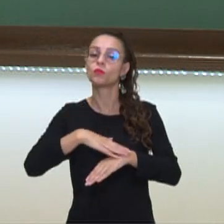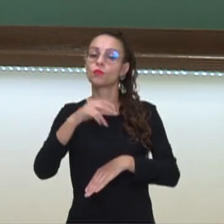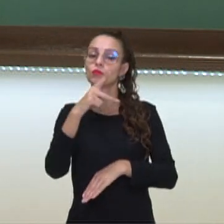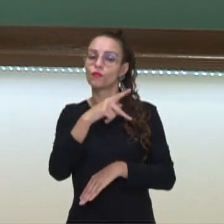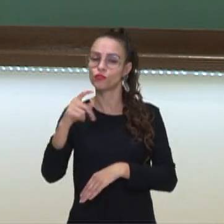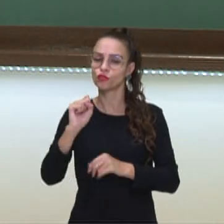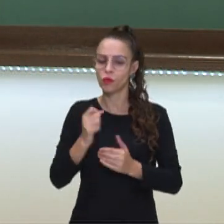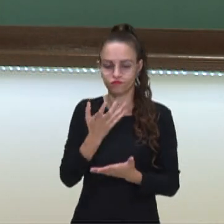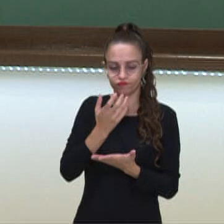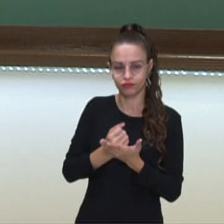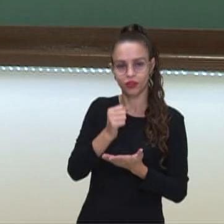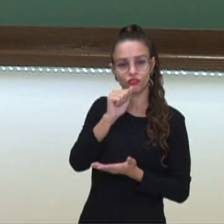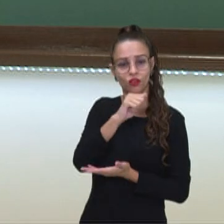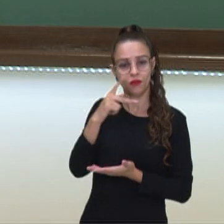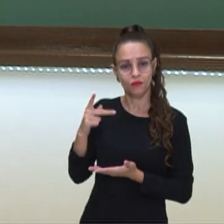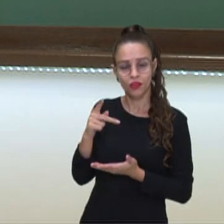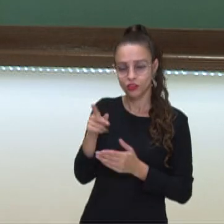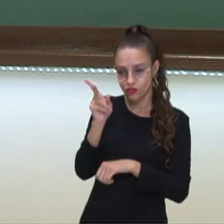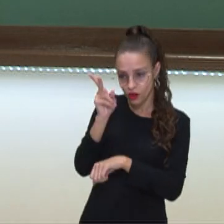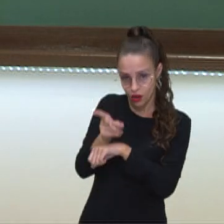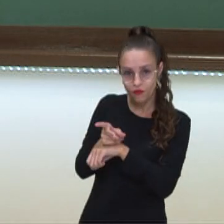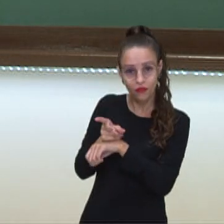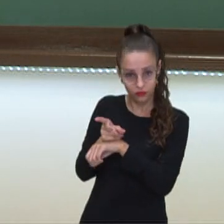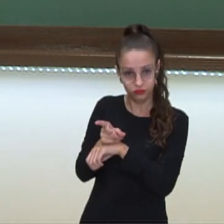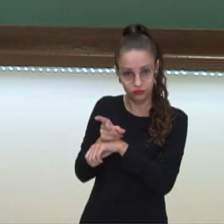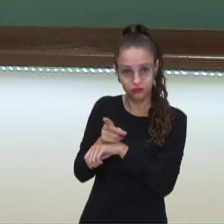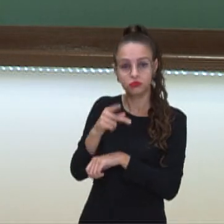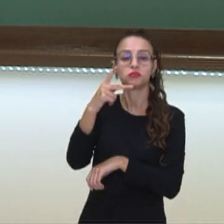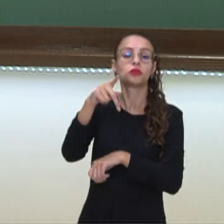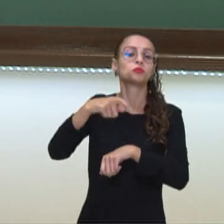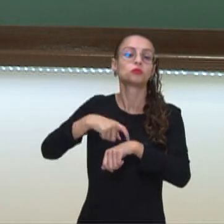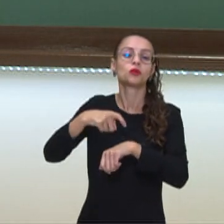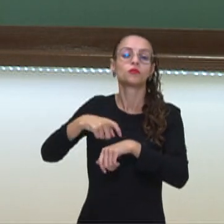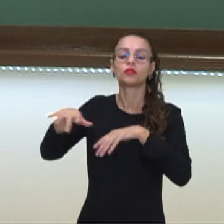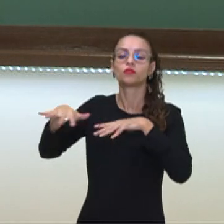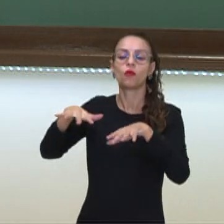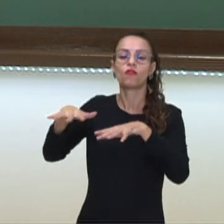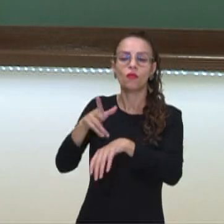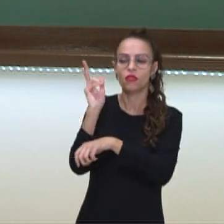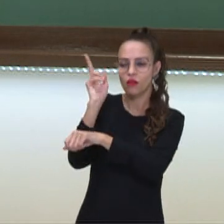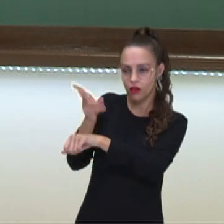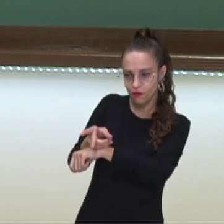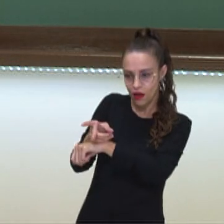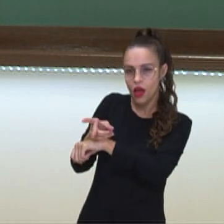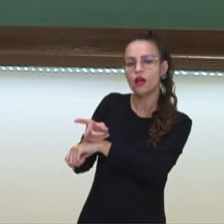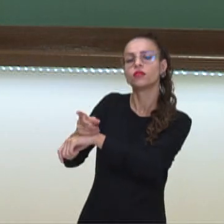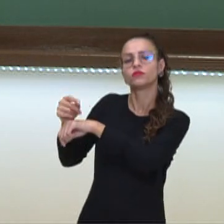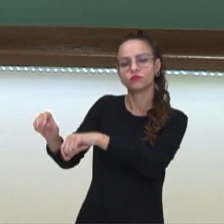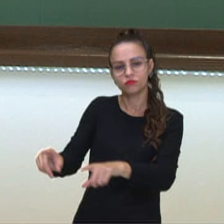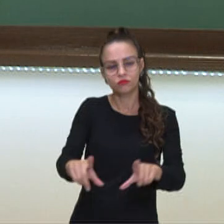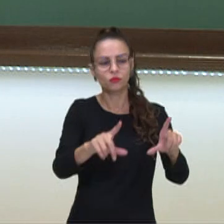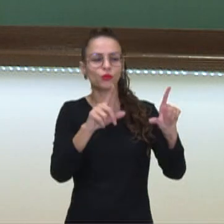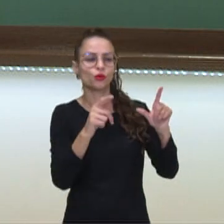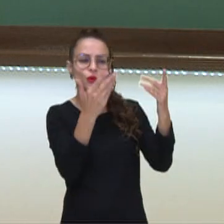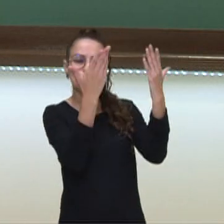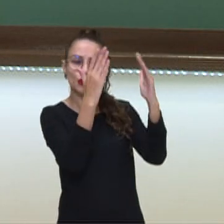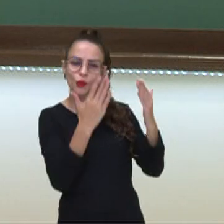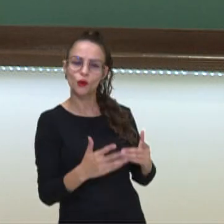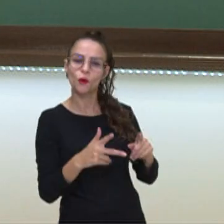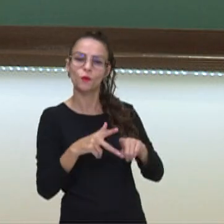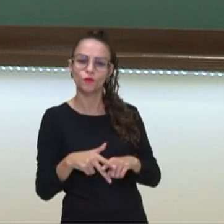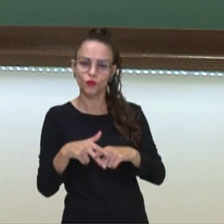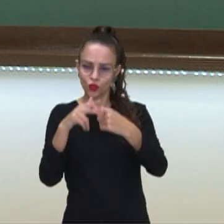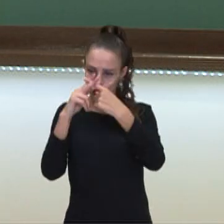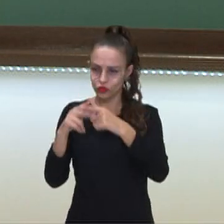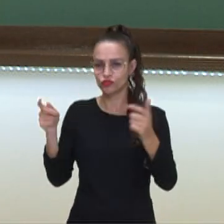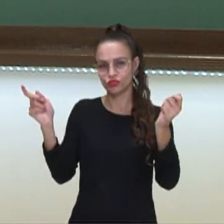sua equipe de treinamento, né? Gravar um determinado momento do seu movimento e depois fazer as correções específicas desse